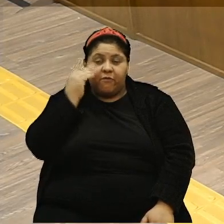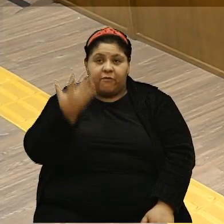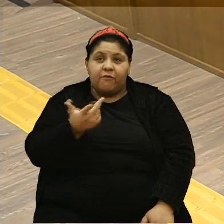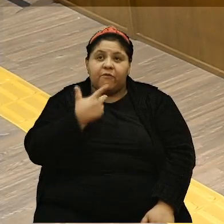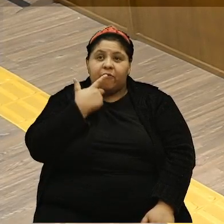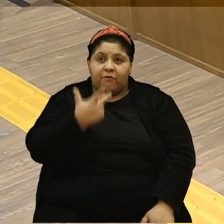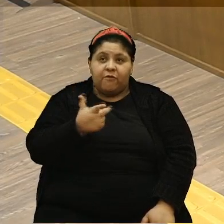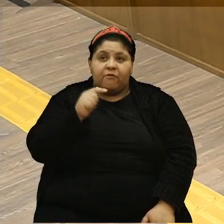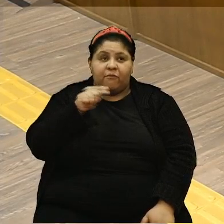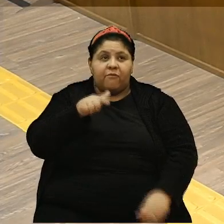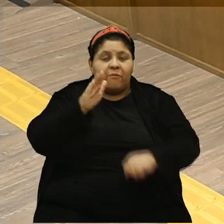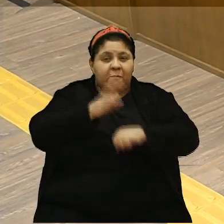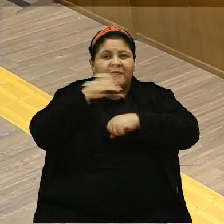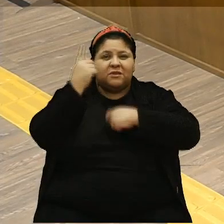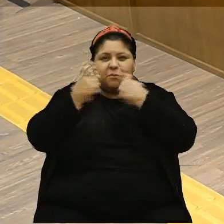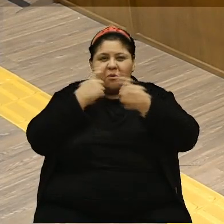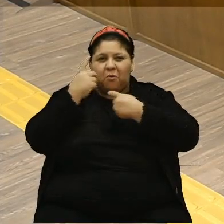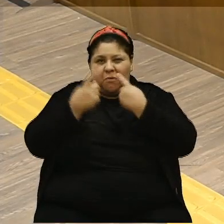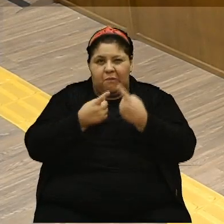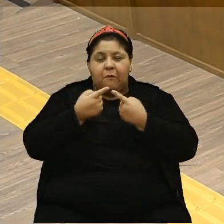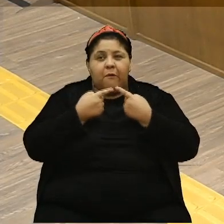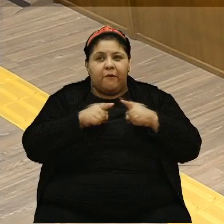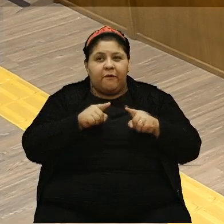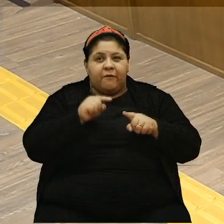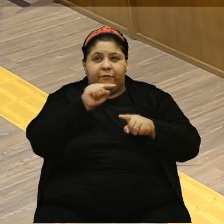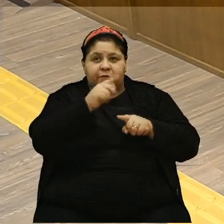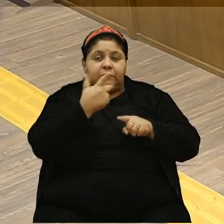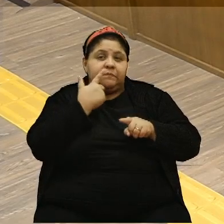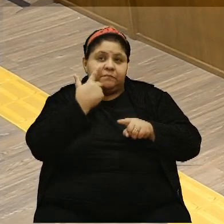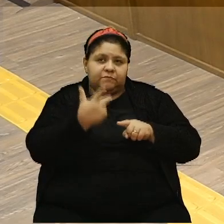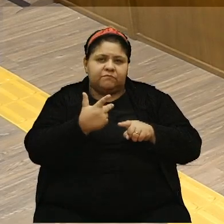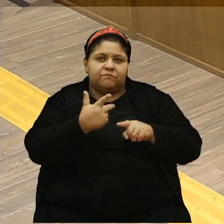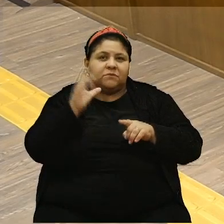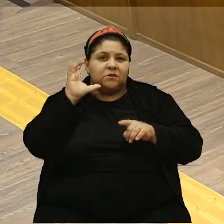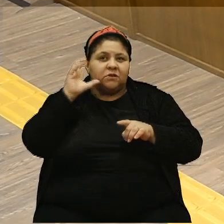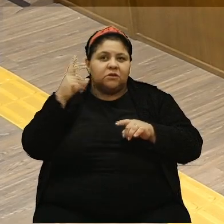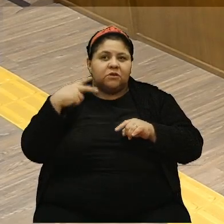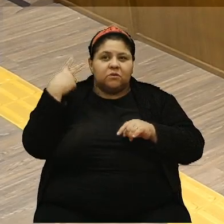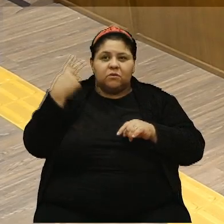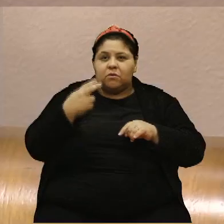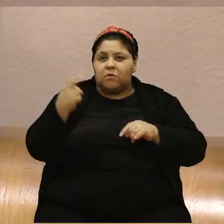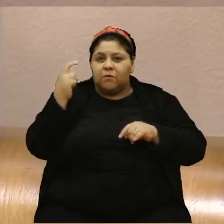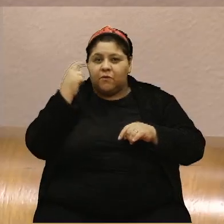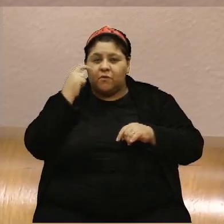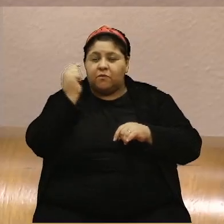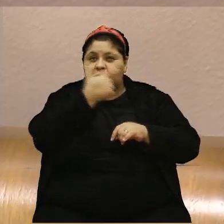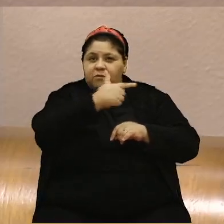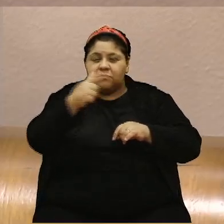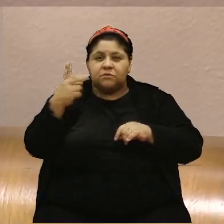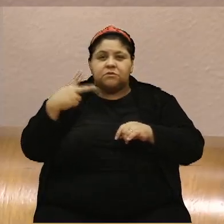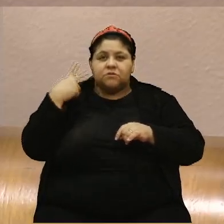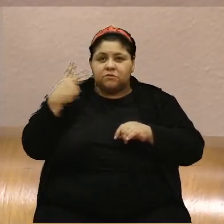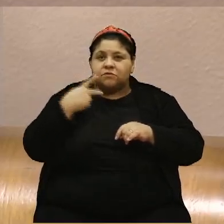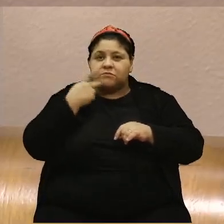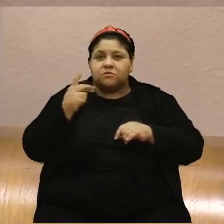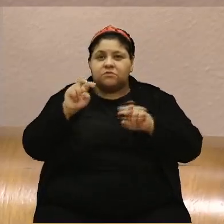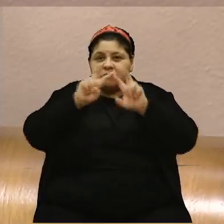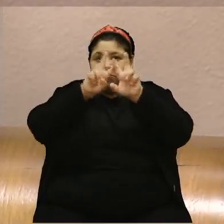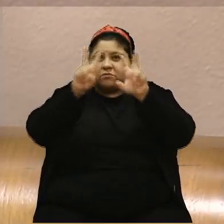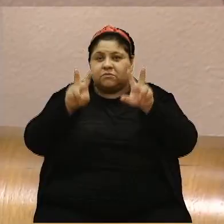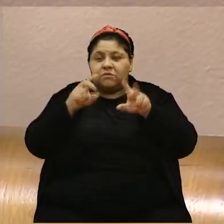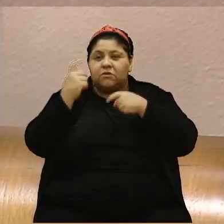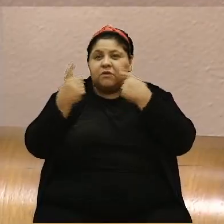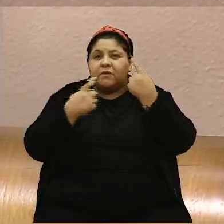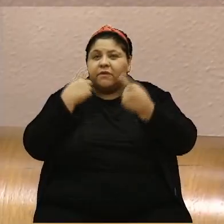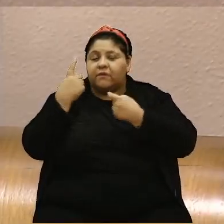o elemento que mais nos preocupa. Mas quando o senhor fala, eu ouço o vereador Fantinel e outros vereadores que trazem esse tema, se